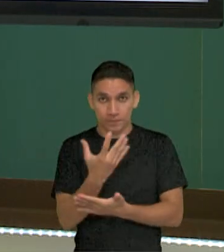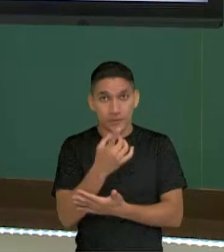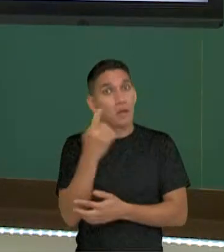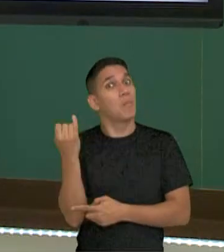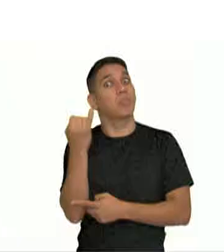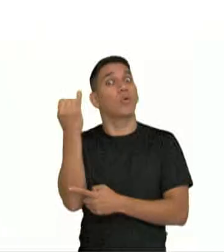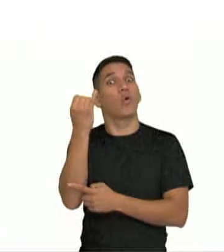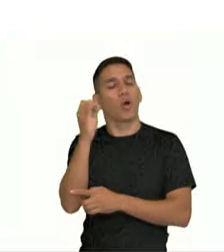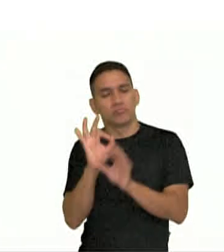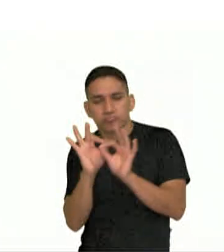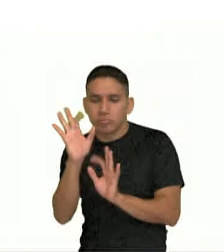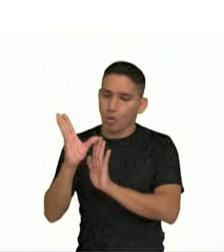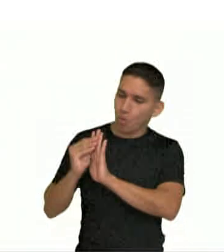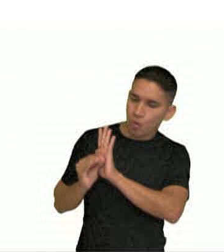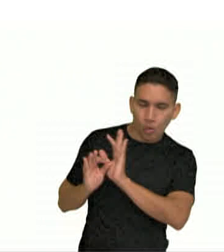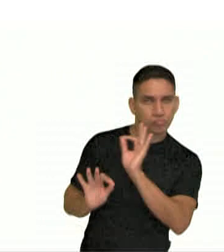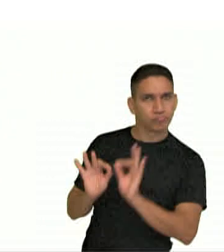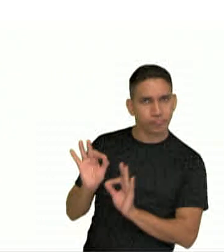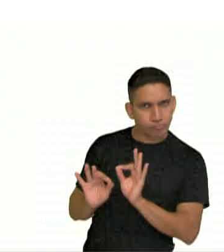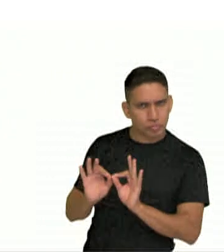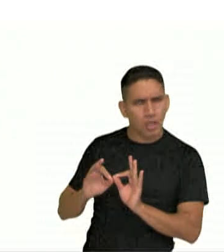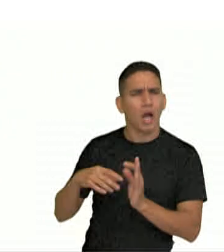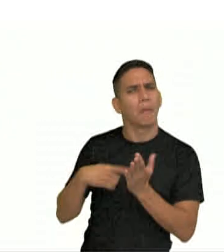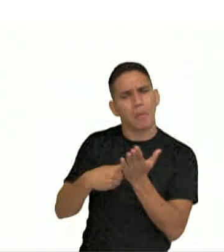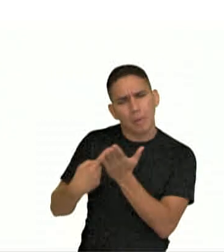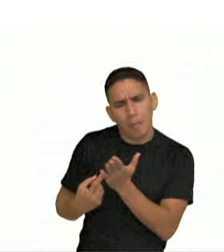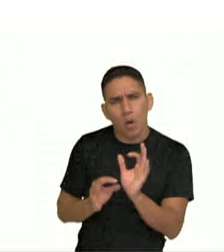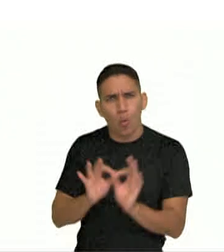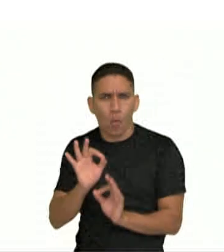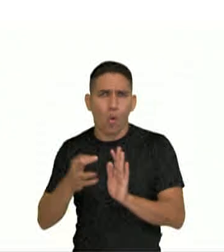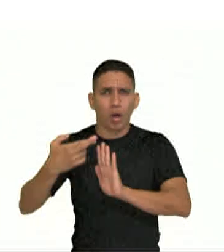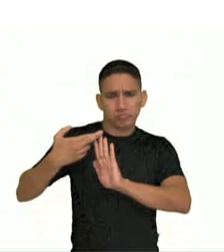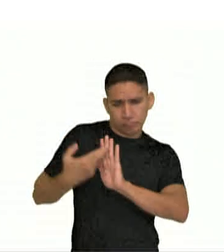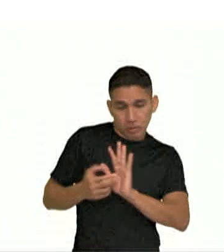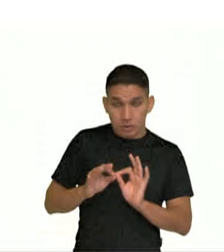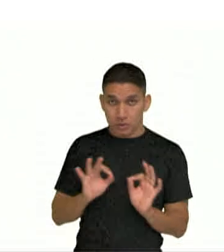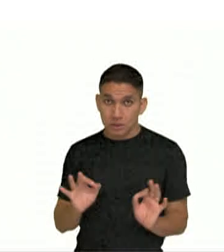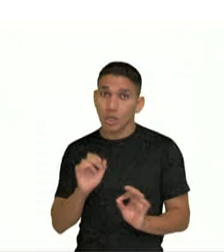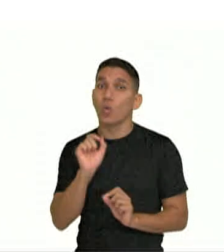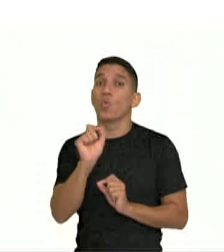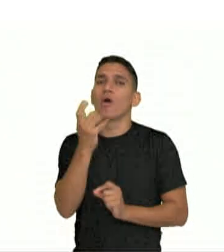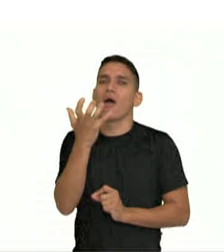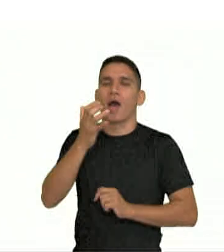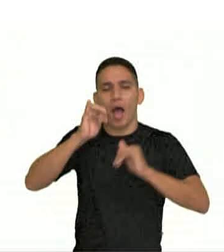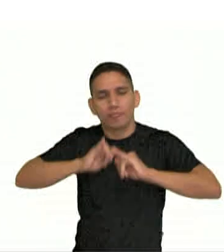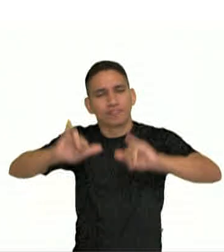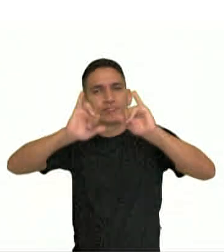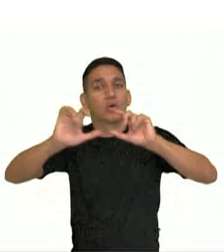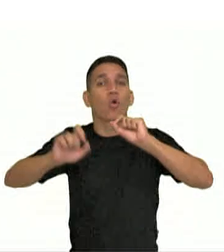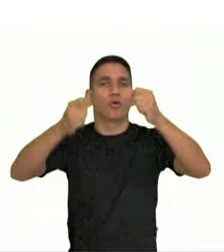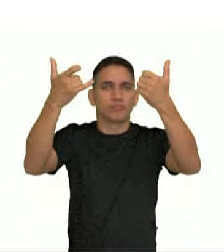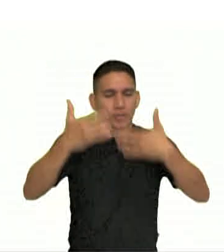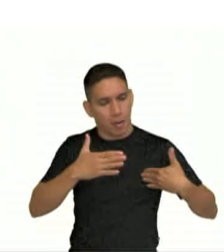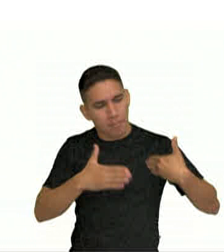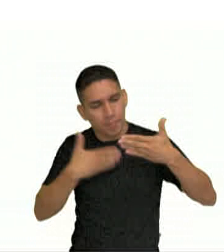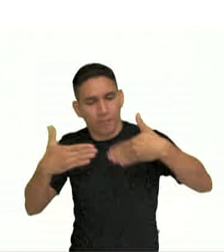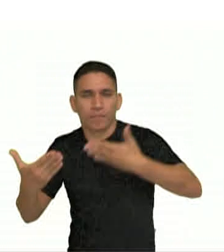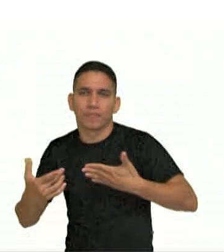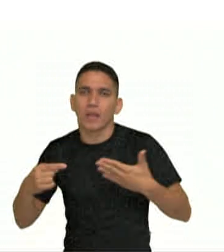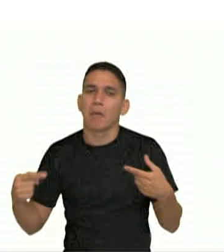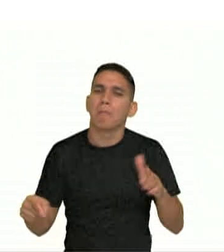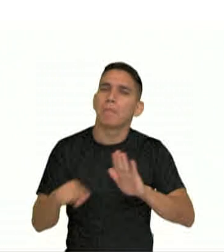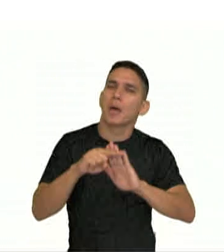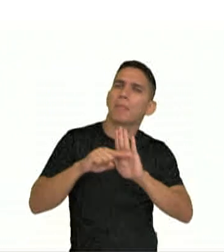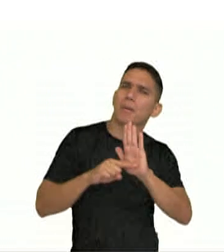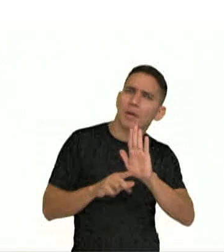o conteúdo. Elabore um roteiro simples do que você pretende falar, com a sequência dos tópicos que